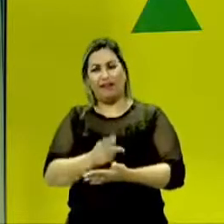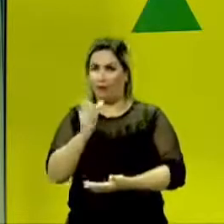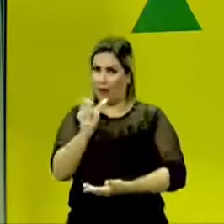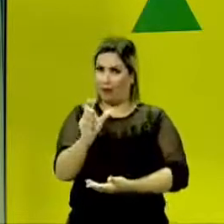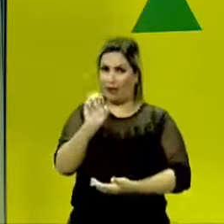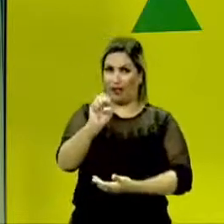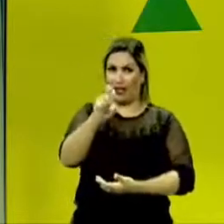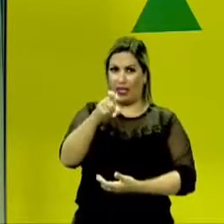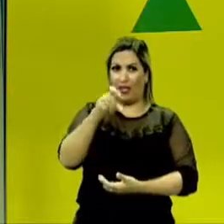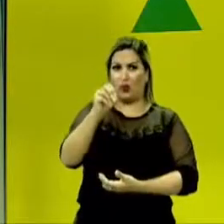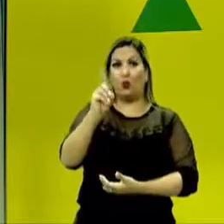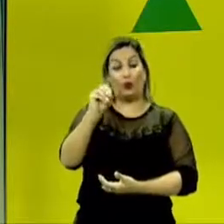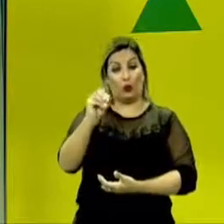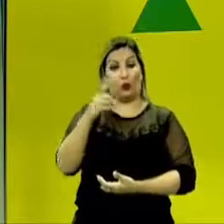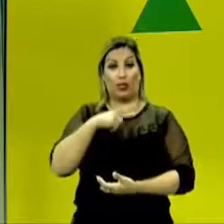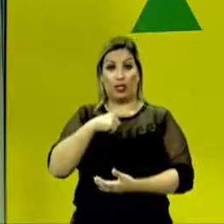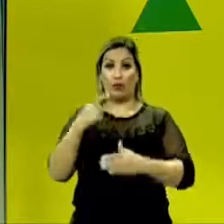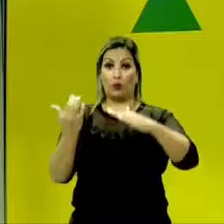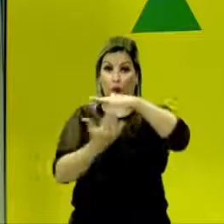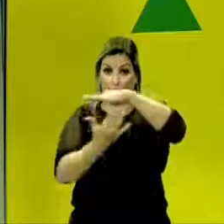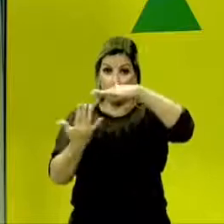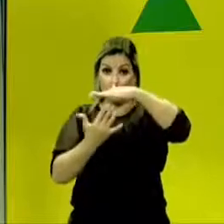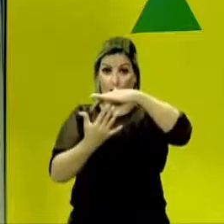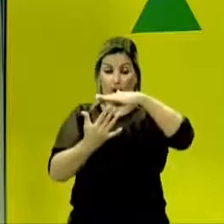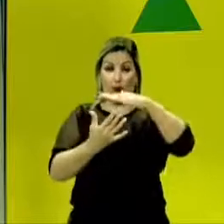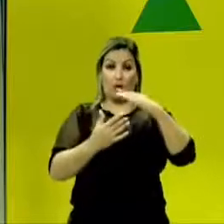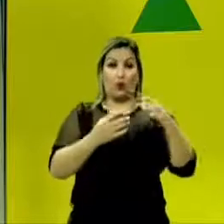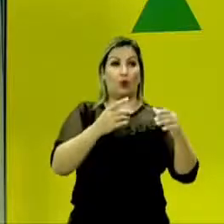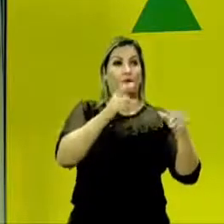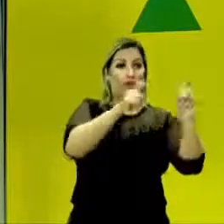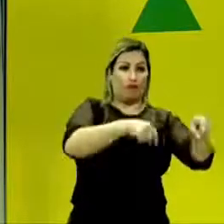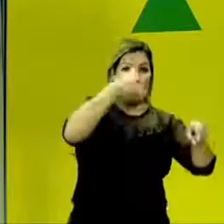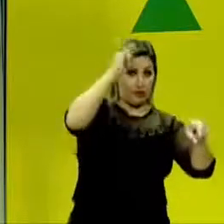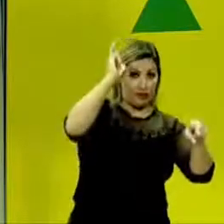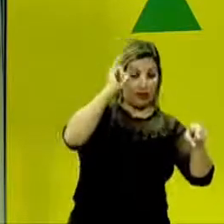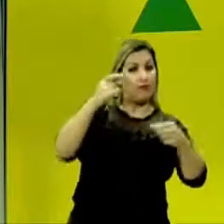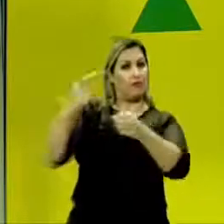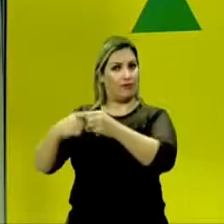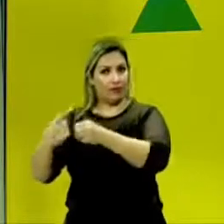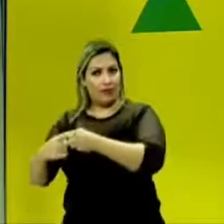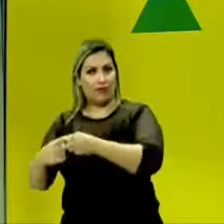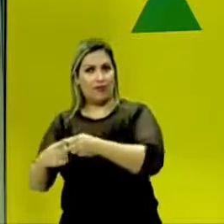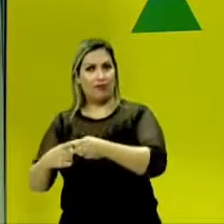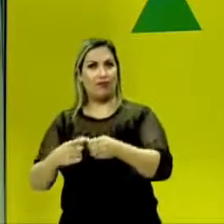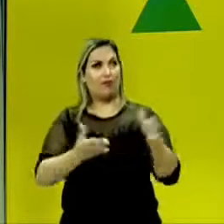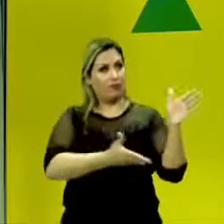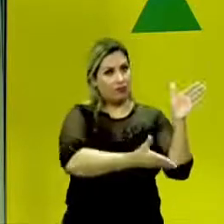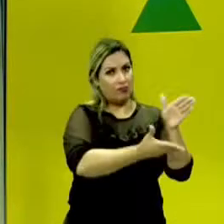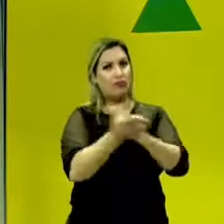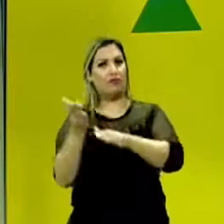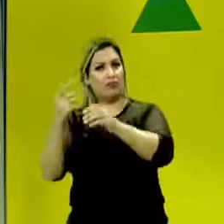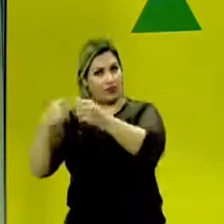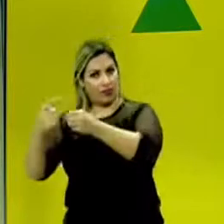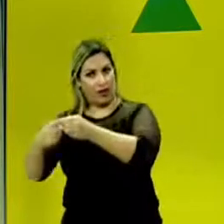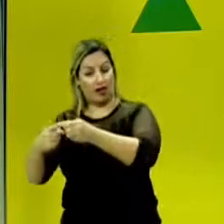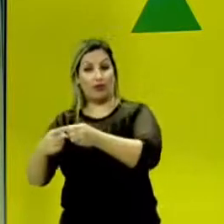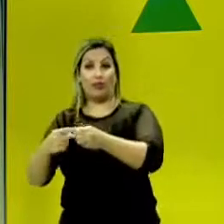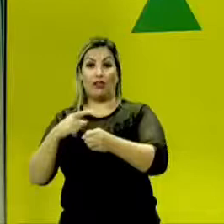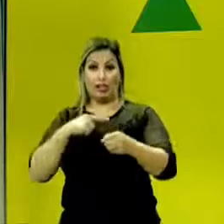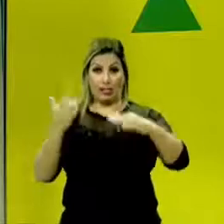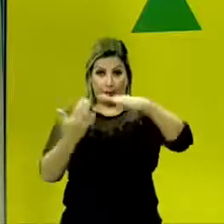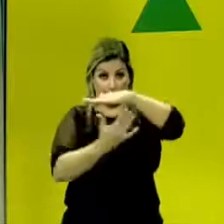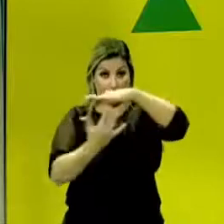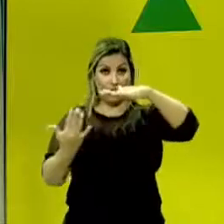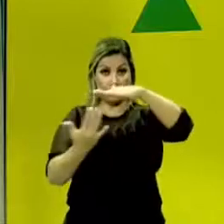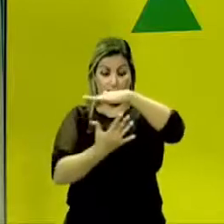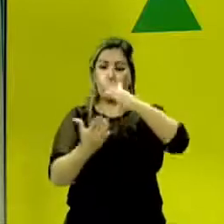Por quê? A gente tem uma migração que é a migração campo-cidade. Saindo do campo, então, e indo para a cidade. Nessa